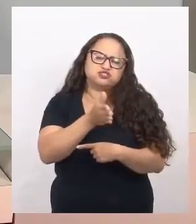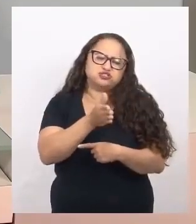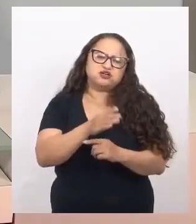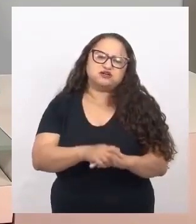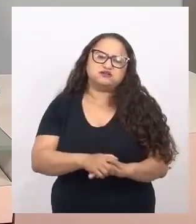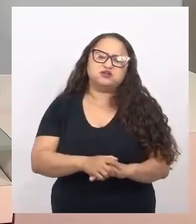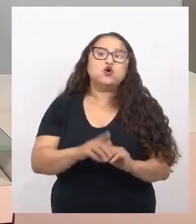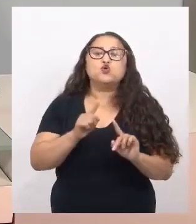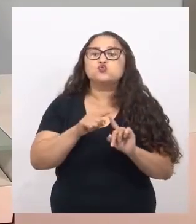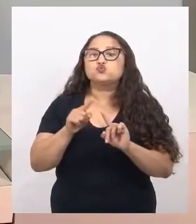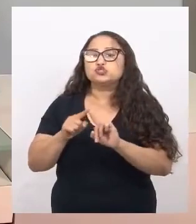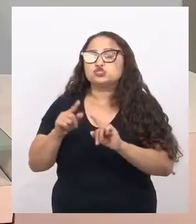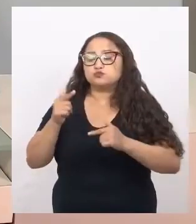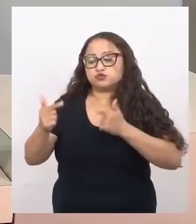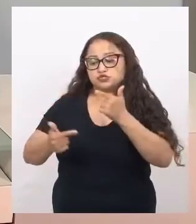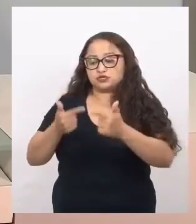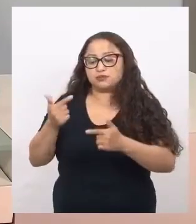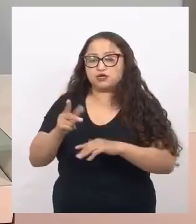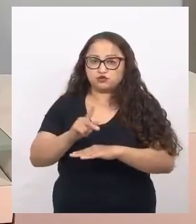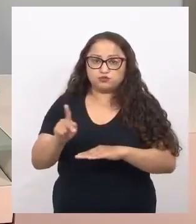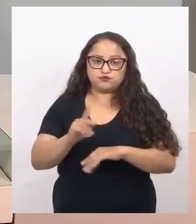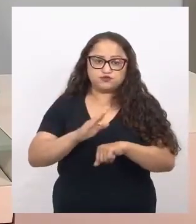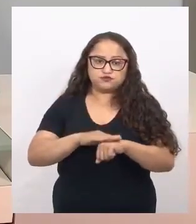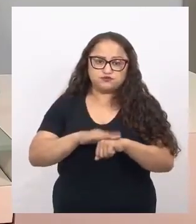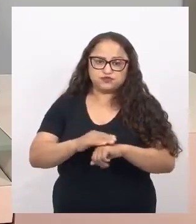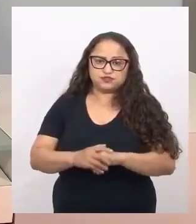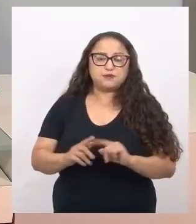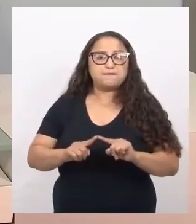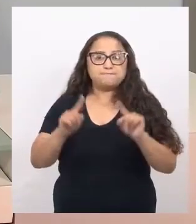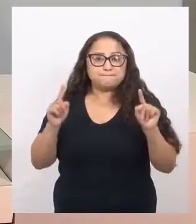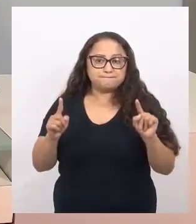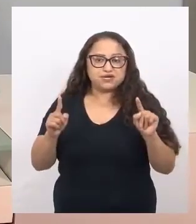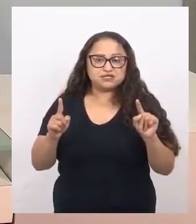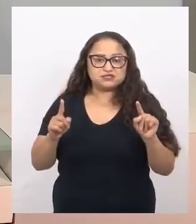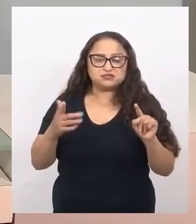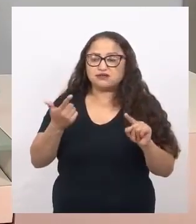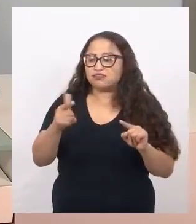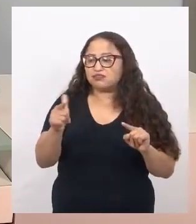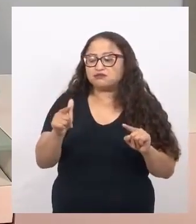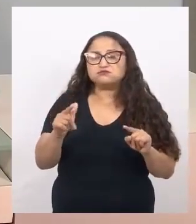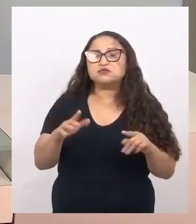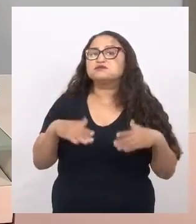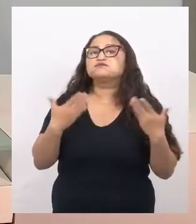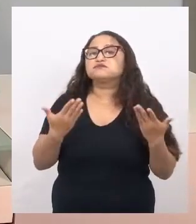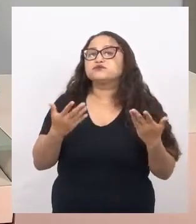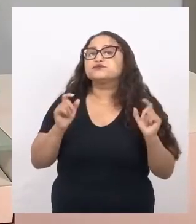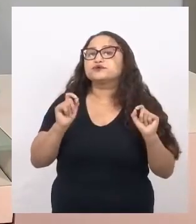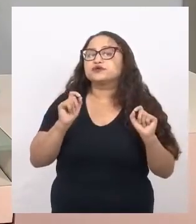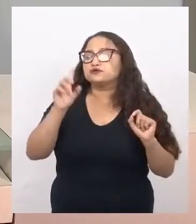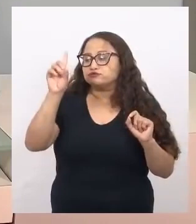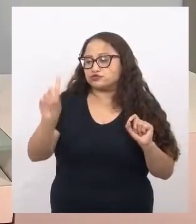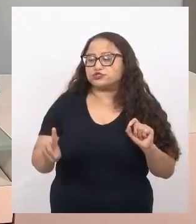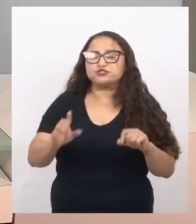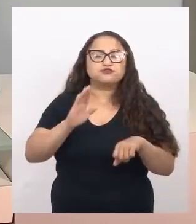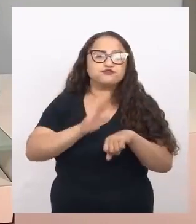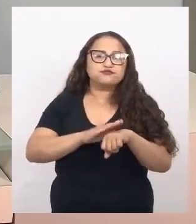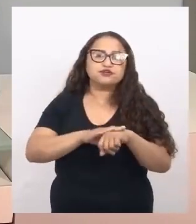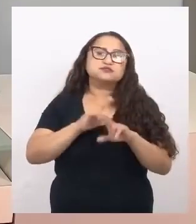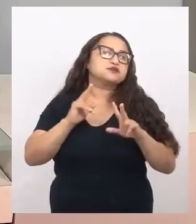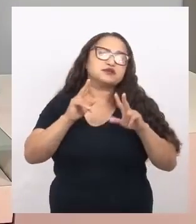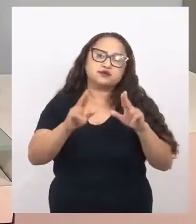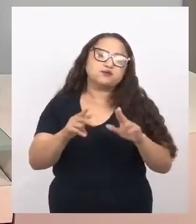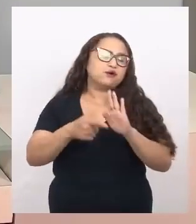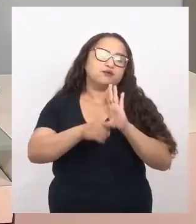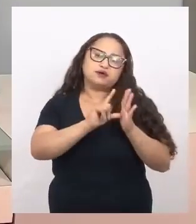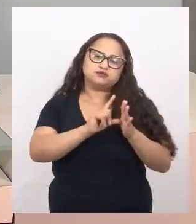o tipo de trabalho que o professor vai desenvolver, mas no momento não tem, e aí o diretor faz como sempre fez no manual.